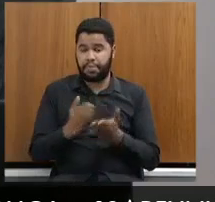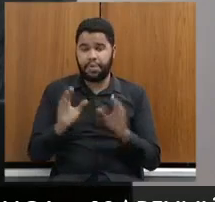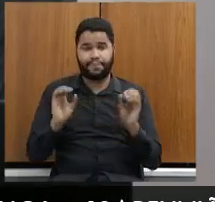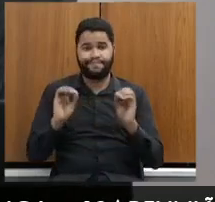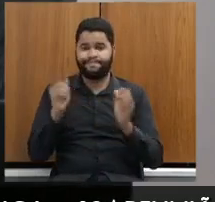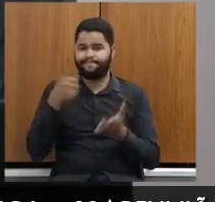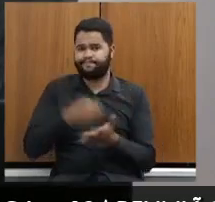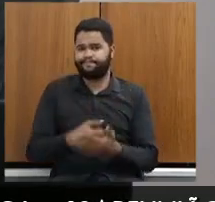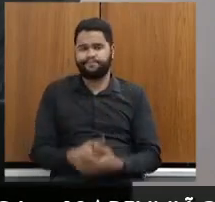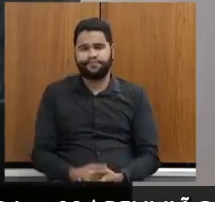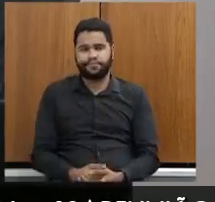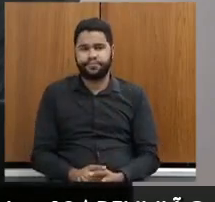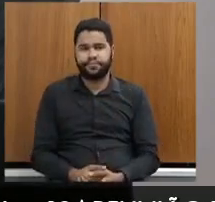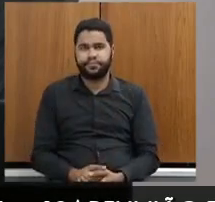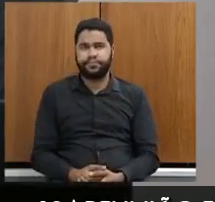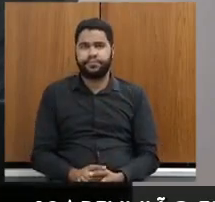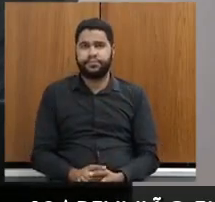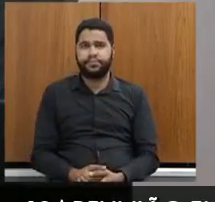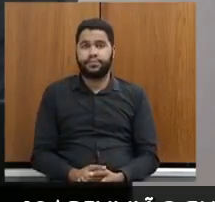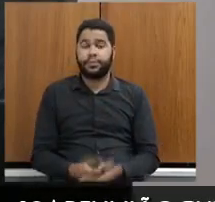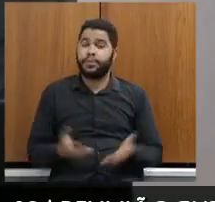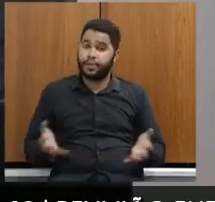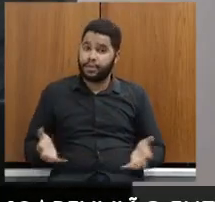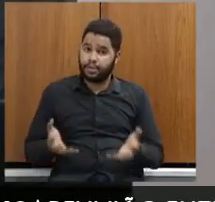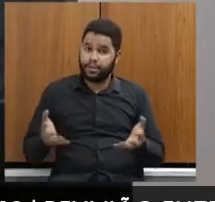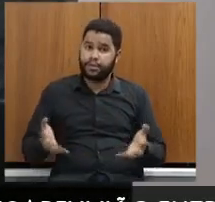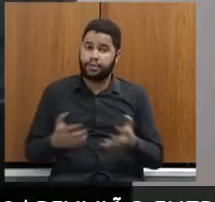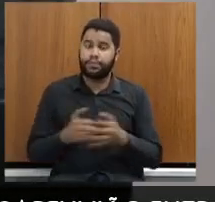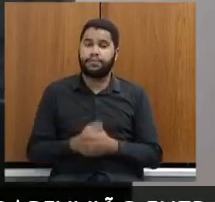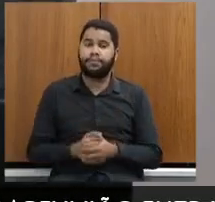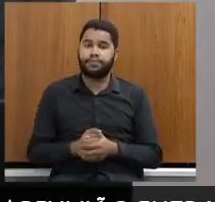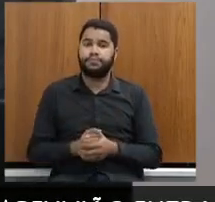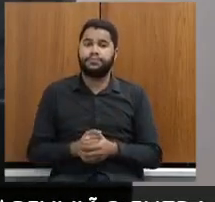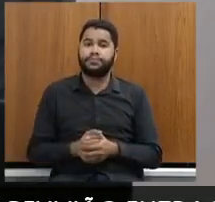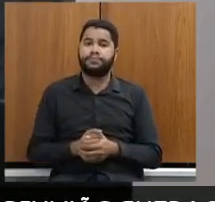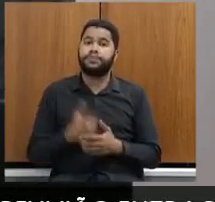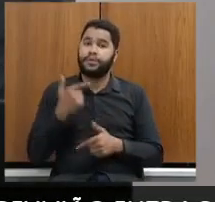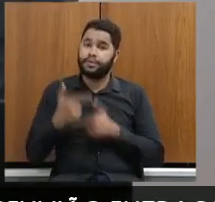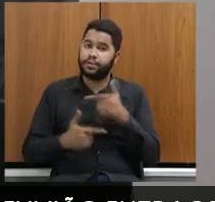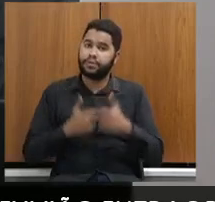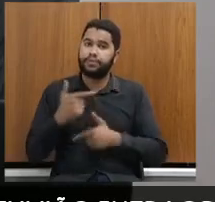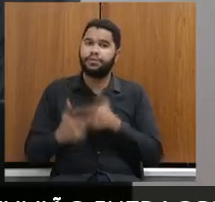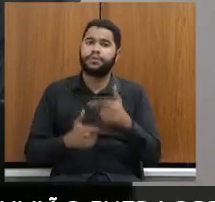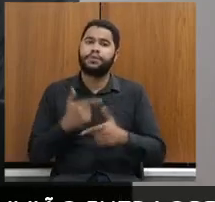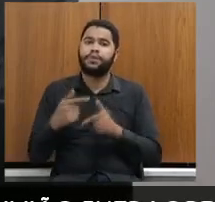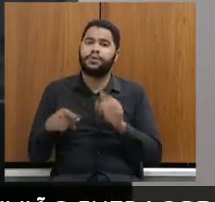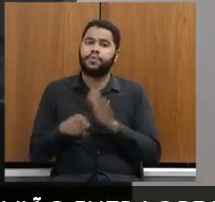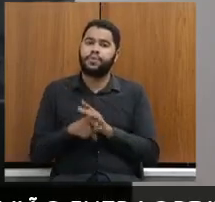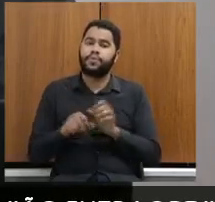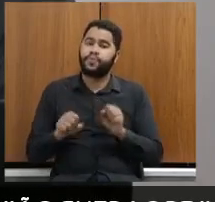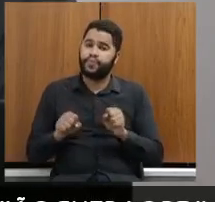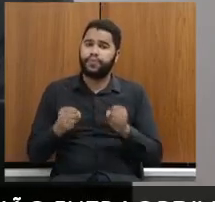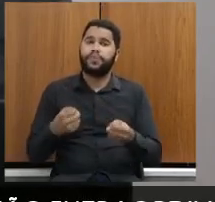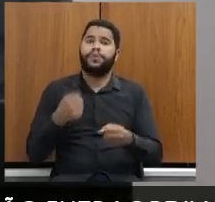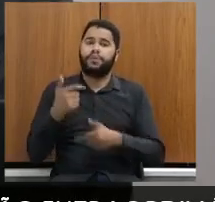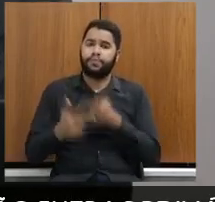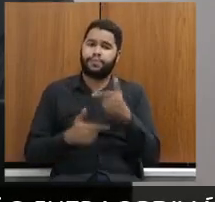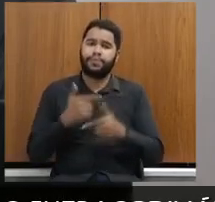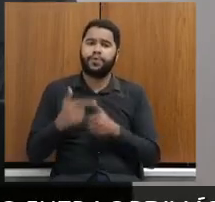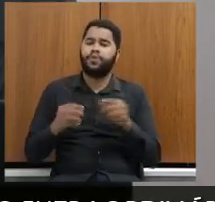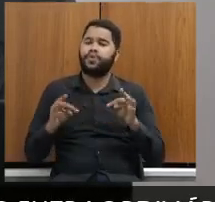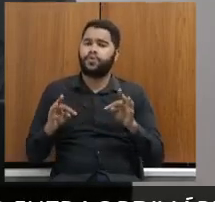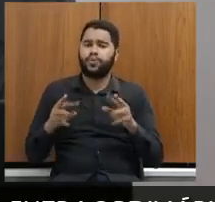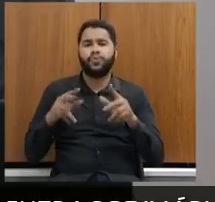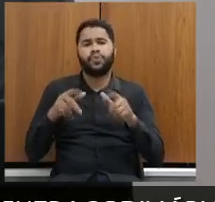escola não paga elogio incentivar Ah e eles estão trabalhando as forças de segurança pouco estão trabalhando